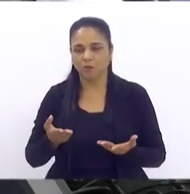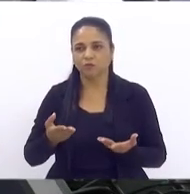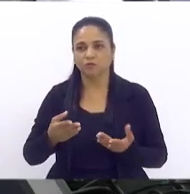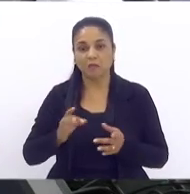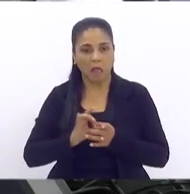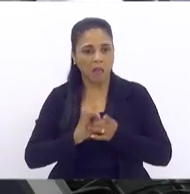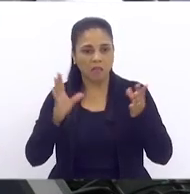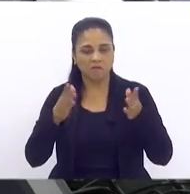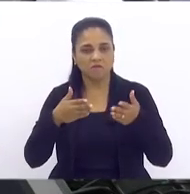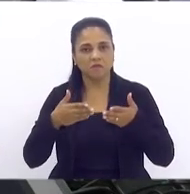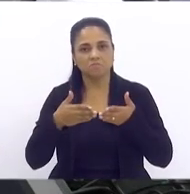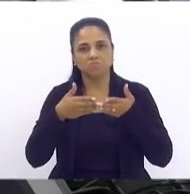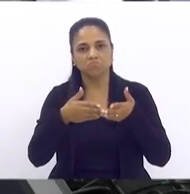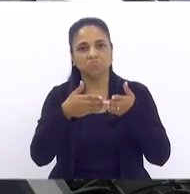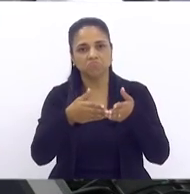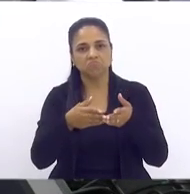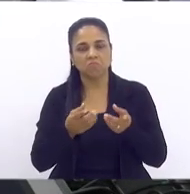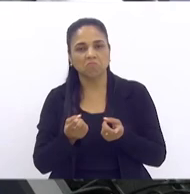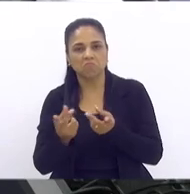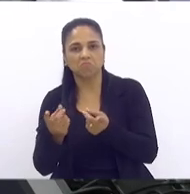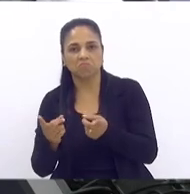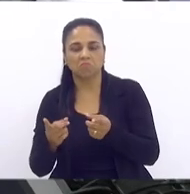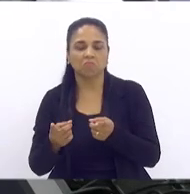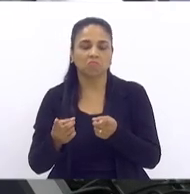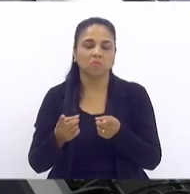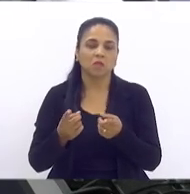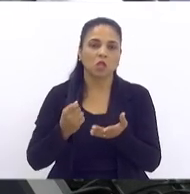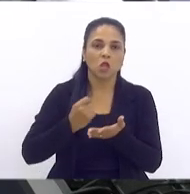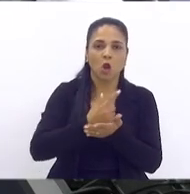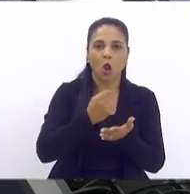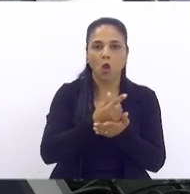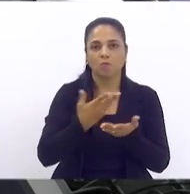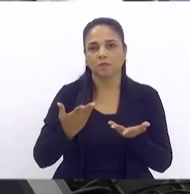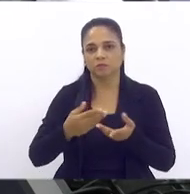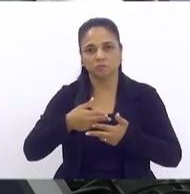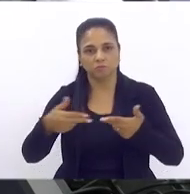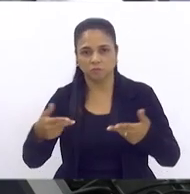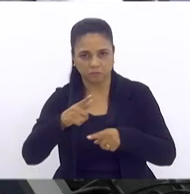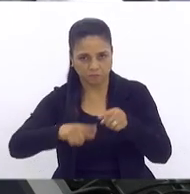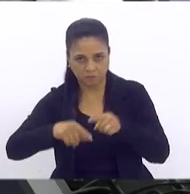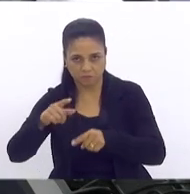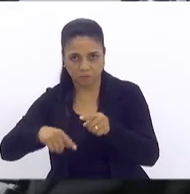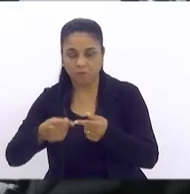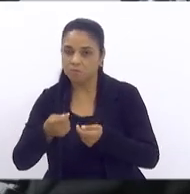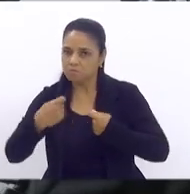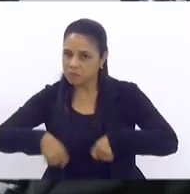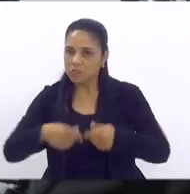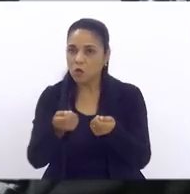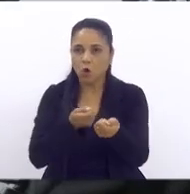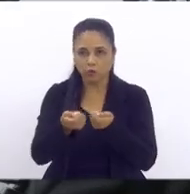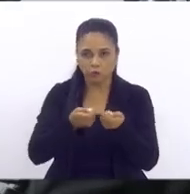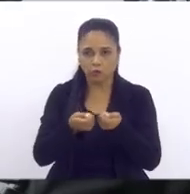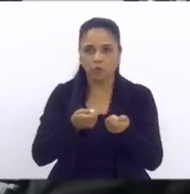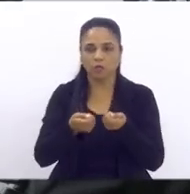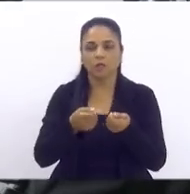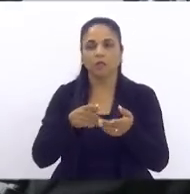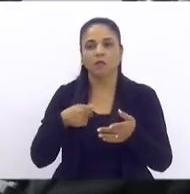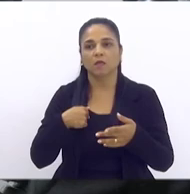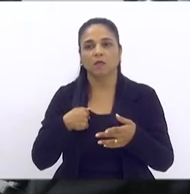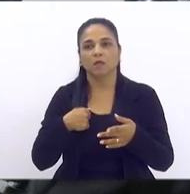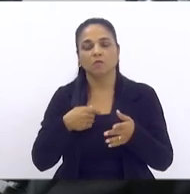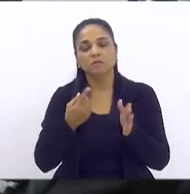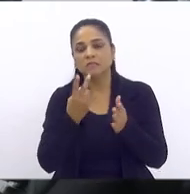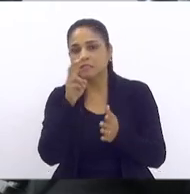exportações e importação do nosso Estado. Realmente tem que ter um rigor e um controle muito maior do que está sendo. Eu elaborei aqui